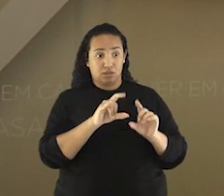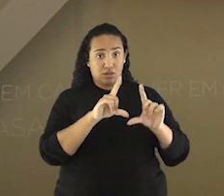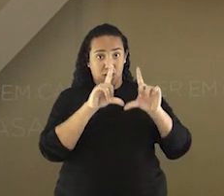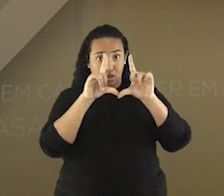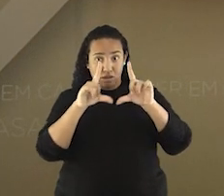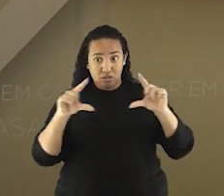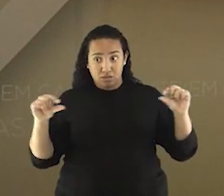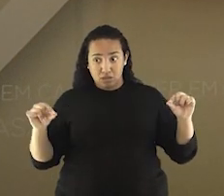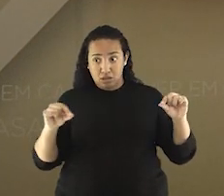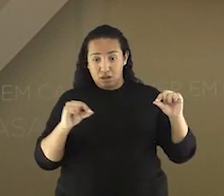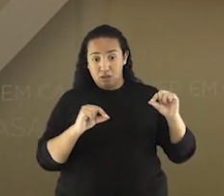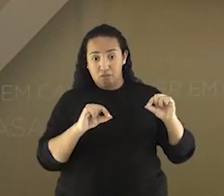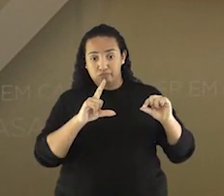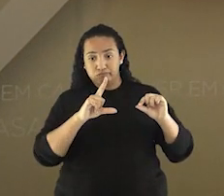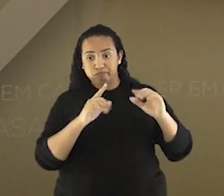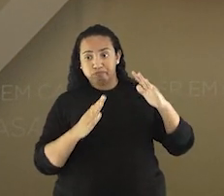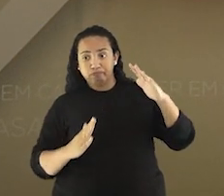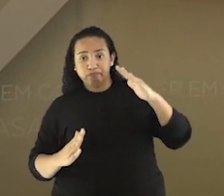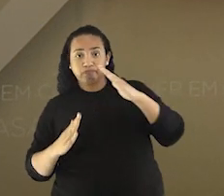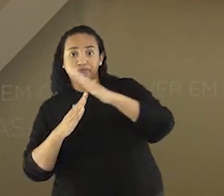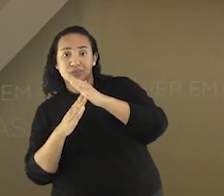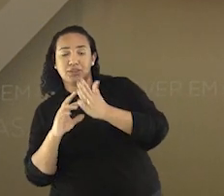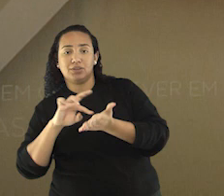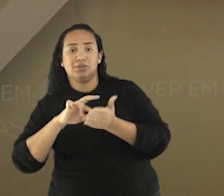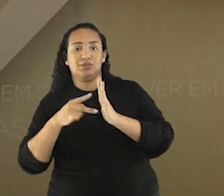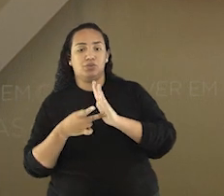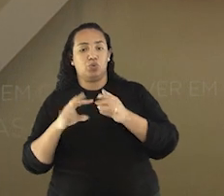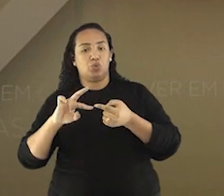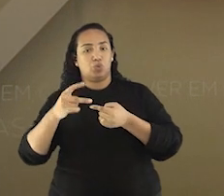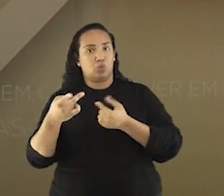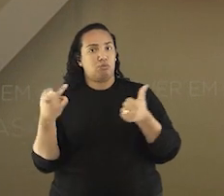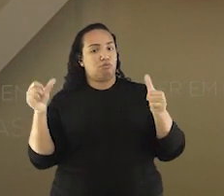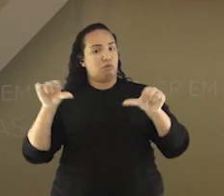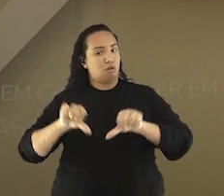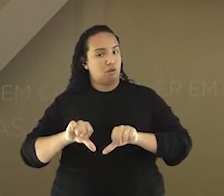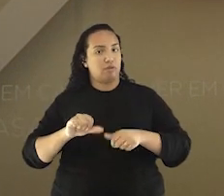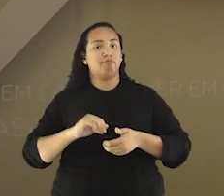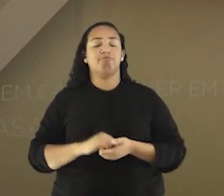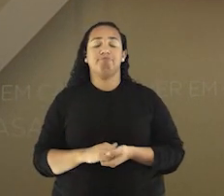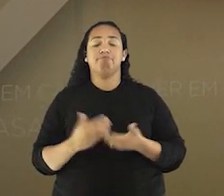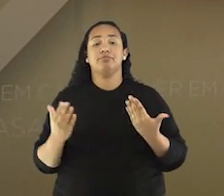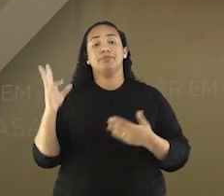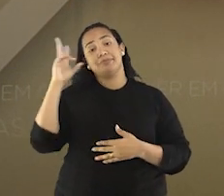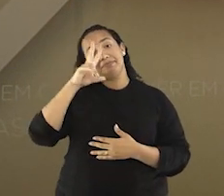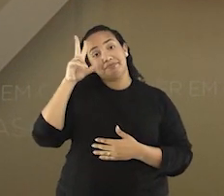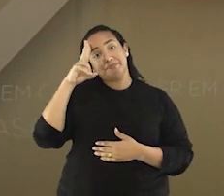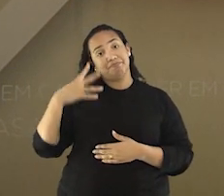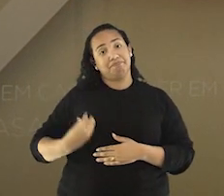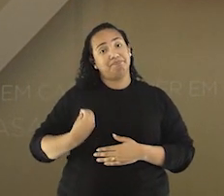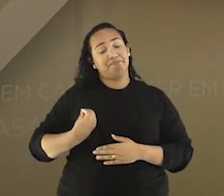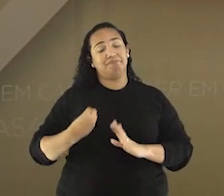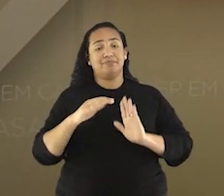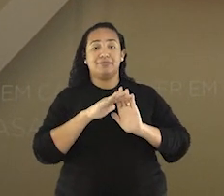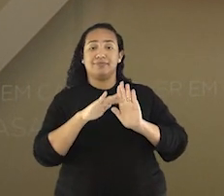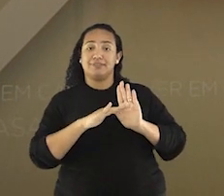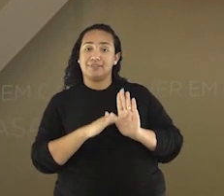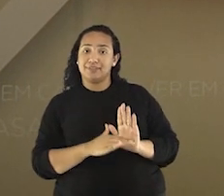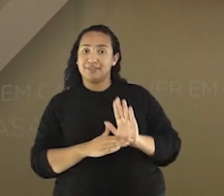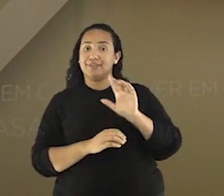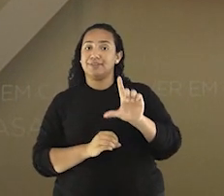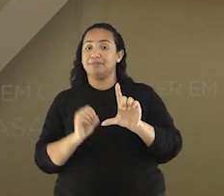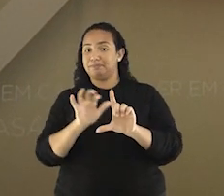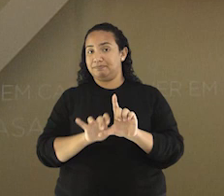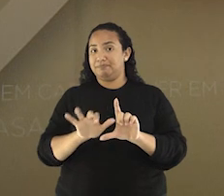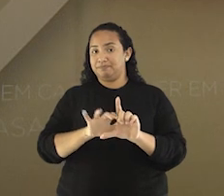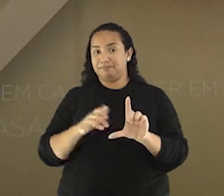os impactos de destruição. Não se esqueça de assinar a lista de presença. Basta você apontar o seu celular para o